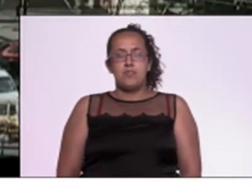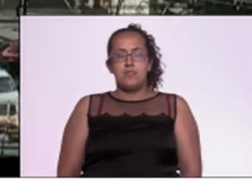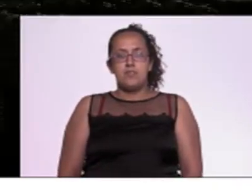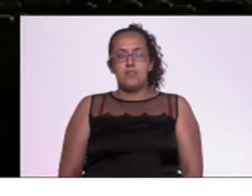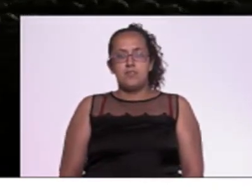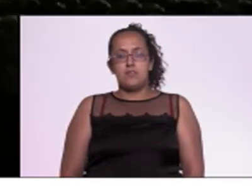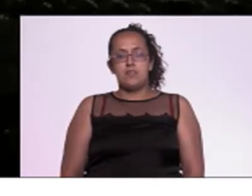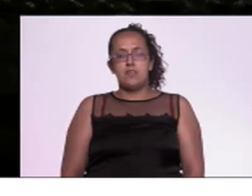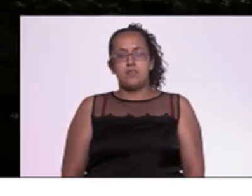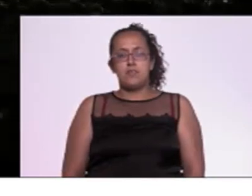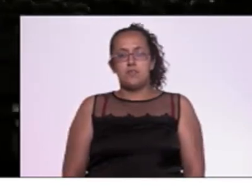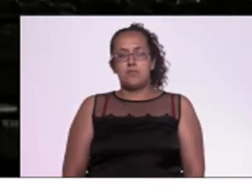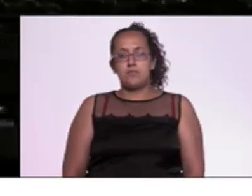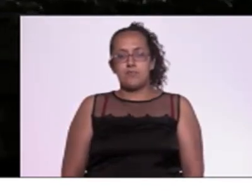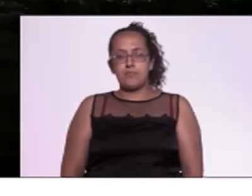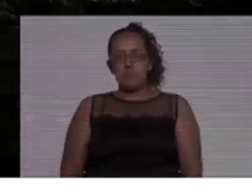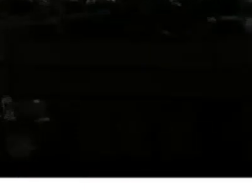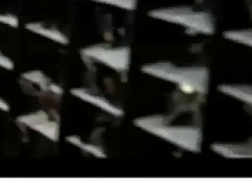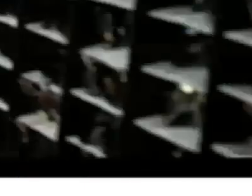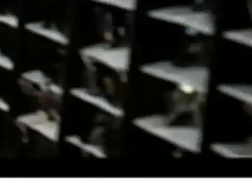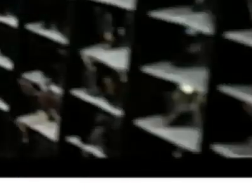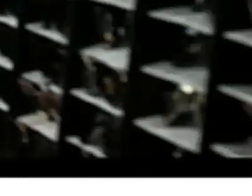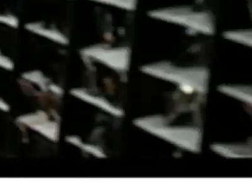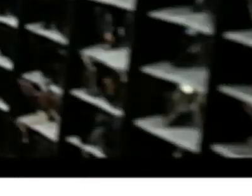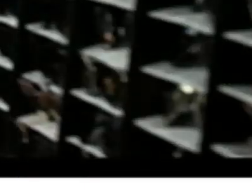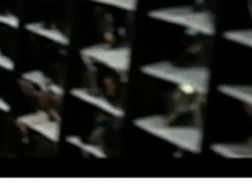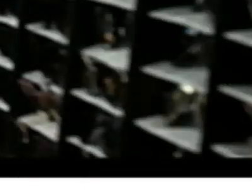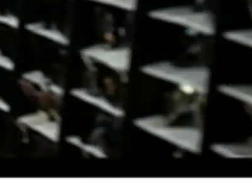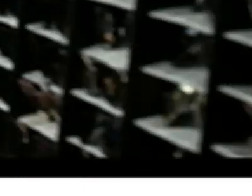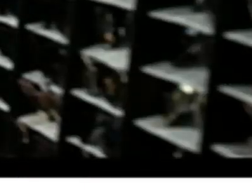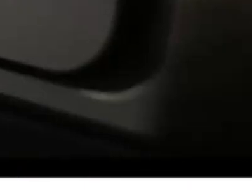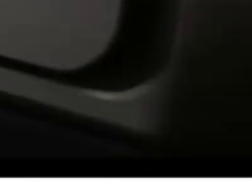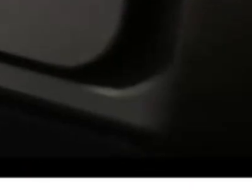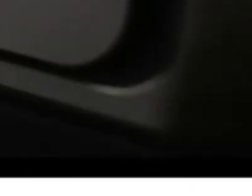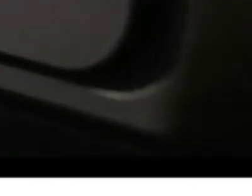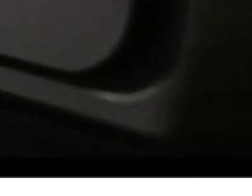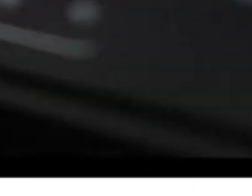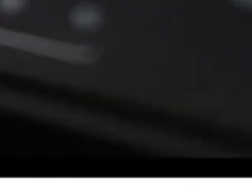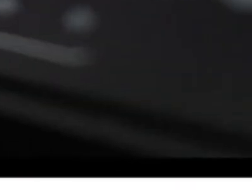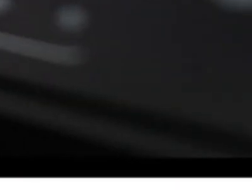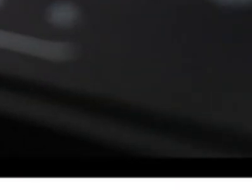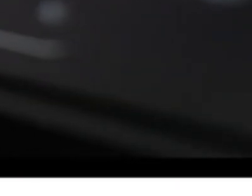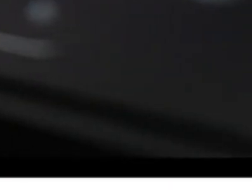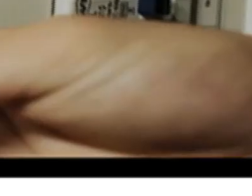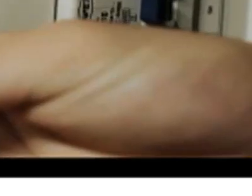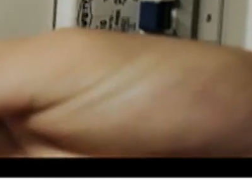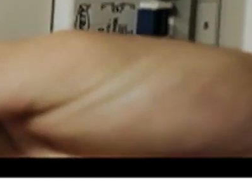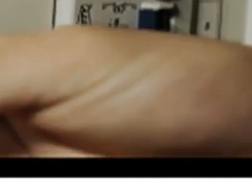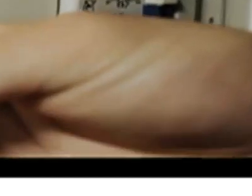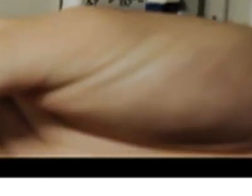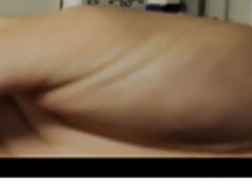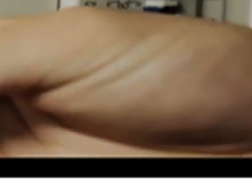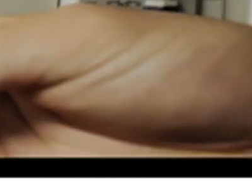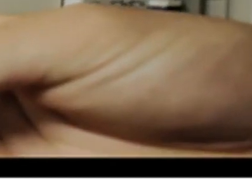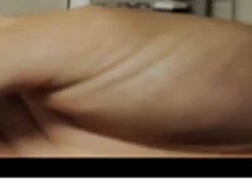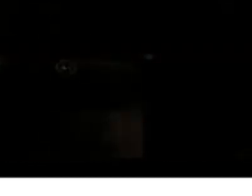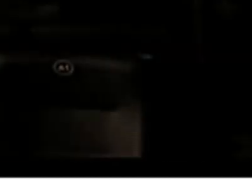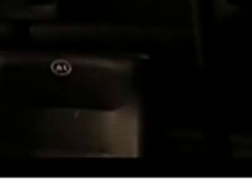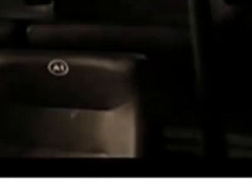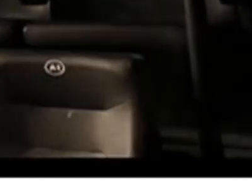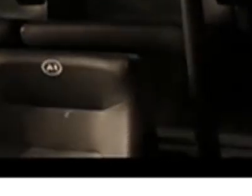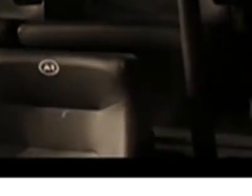janela para o audiovisual fluminense, para o audiovisual brasileiro e para o audiovisual do mundo. A